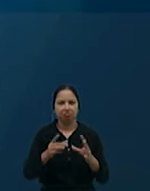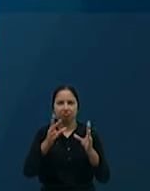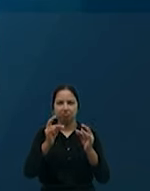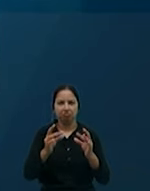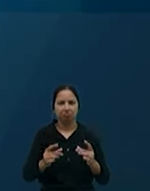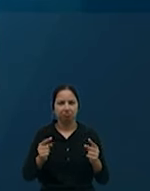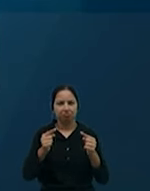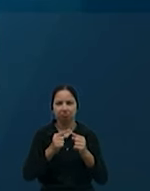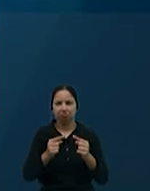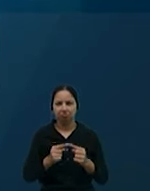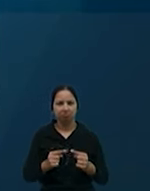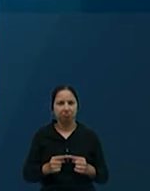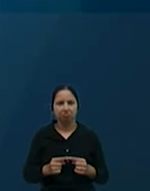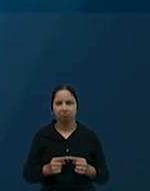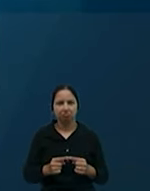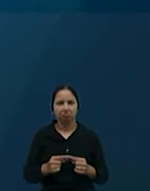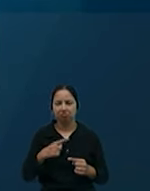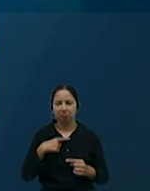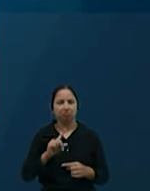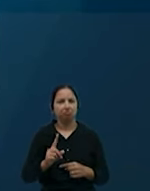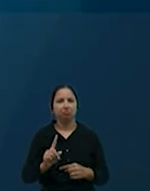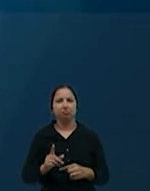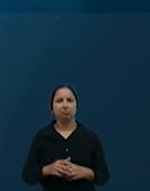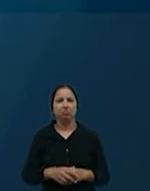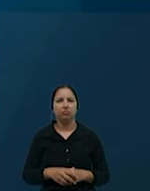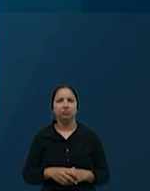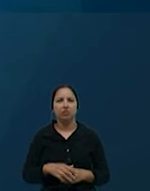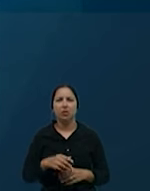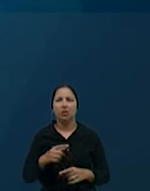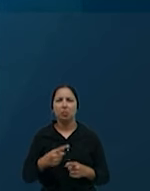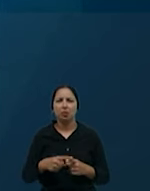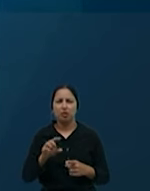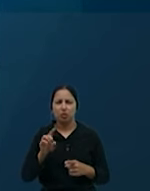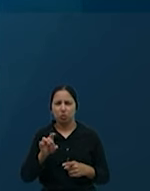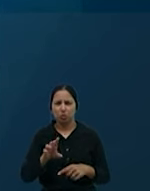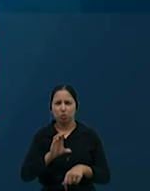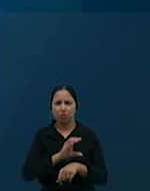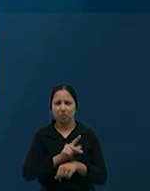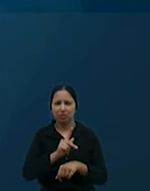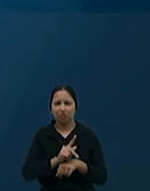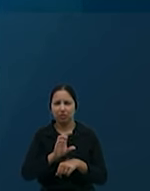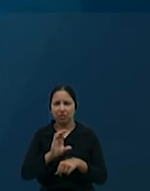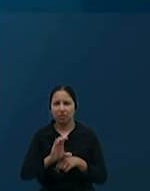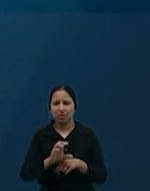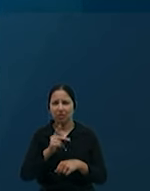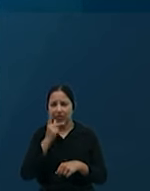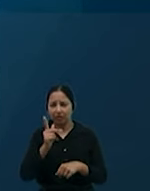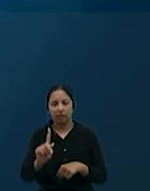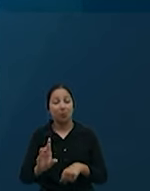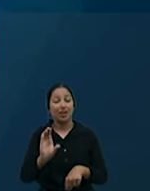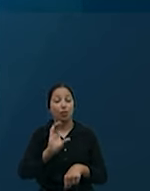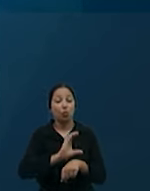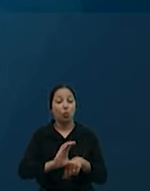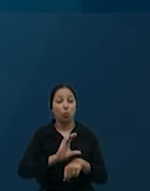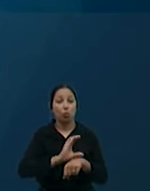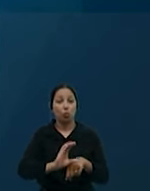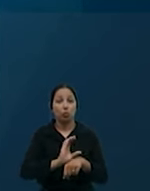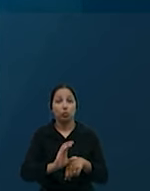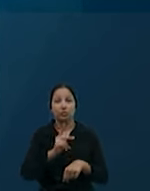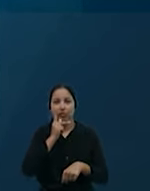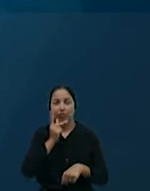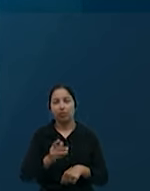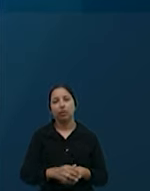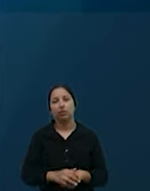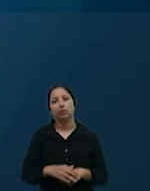também da fungibilidade presentes, porque não é só o CPC que diz, é uma norma constitucional, volto a dizer, que diz o recurso cabível. E